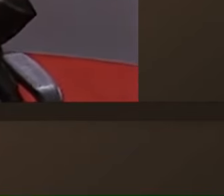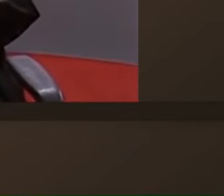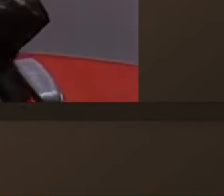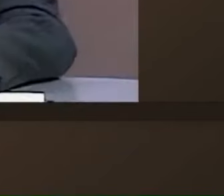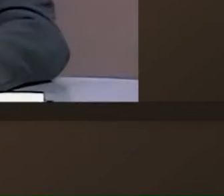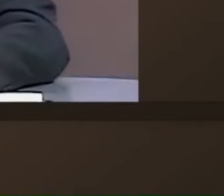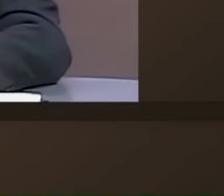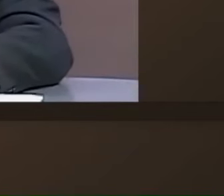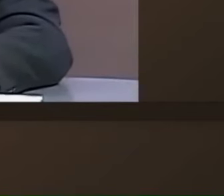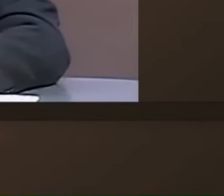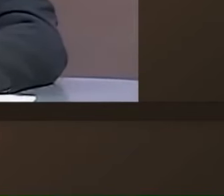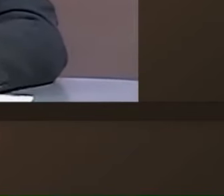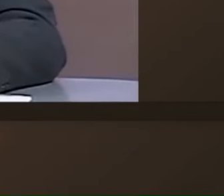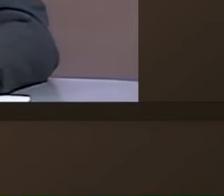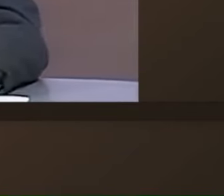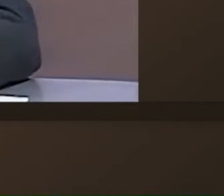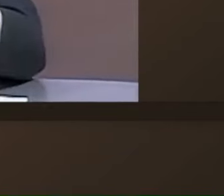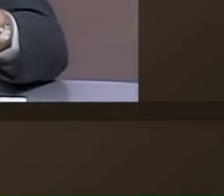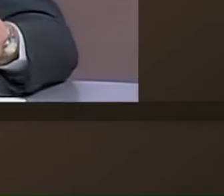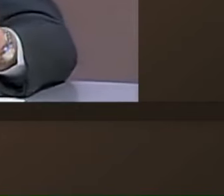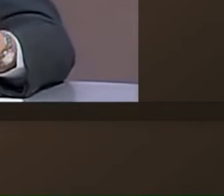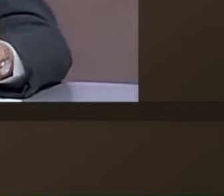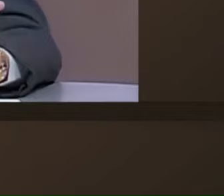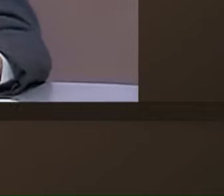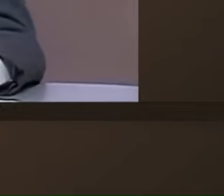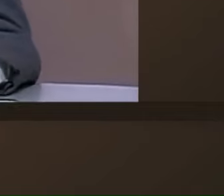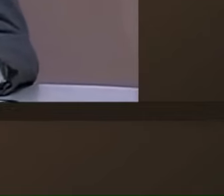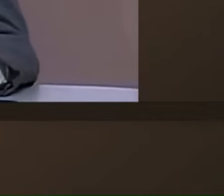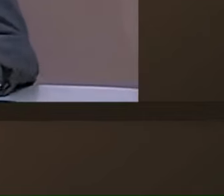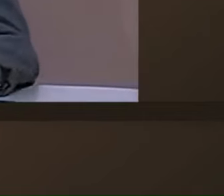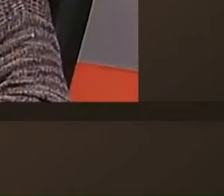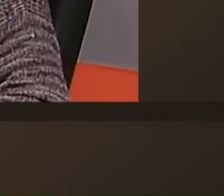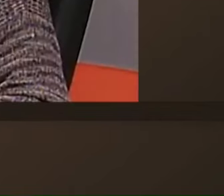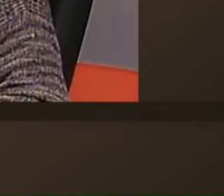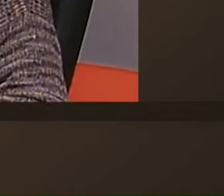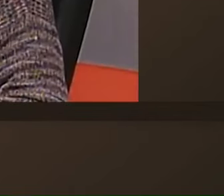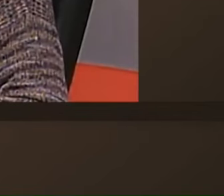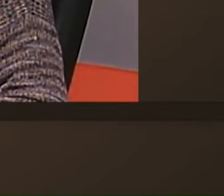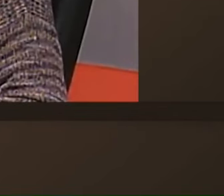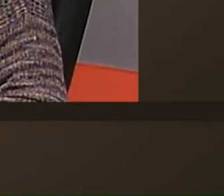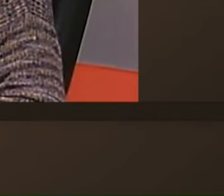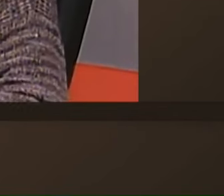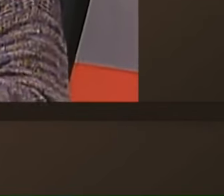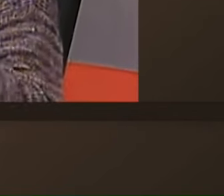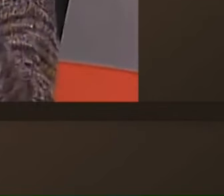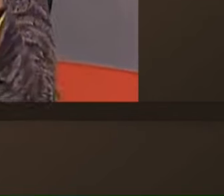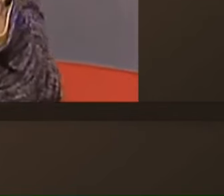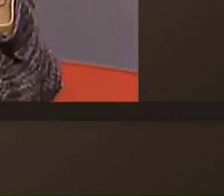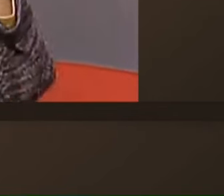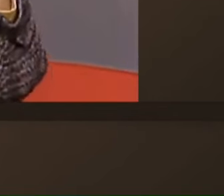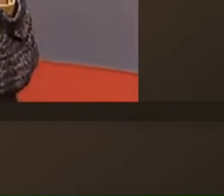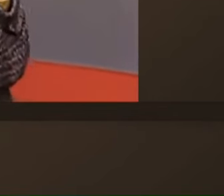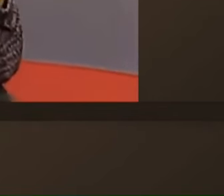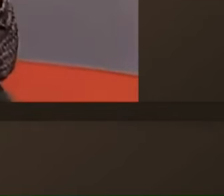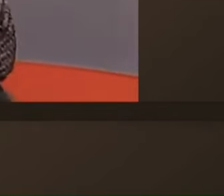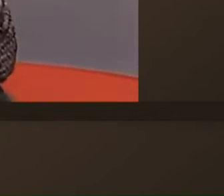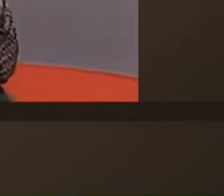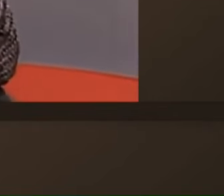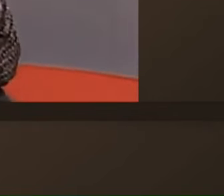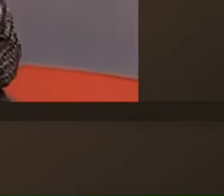bem. Eu não penso em proibir. Eu acho que muitas vezes... Não, eu digo proibir dentro de você. Acho que o país precisa ser reformado,